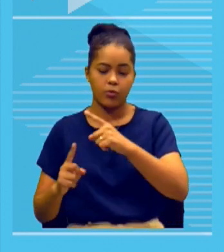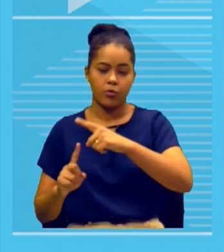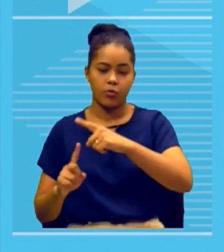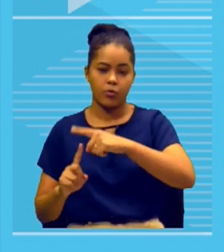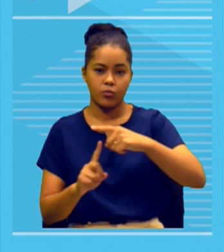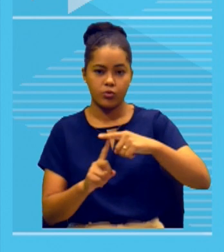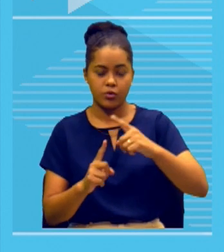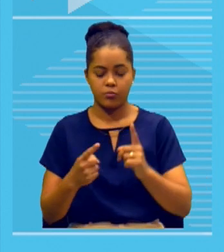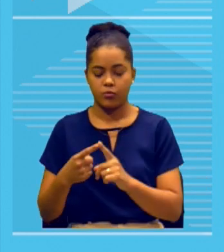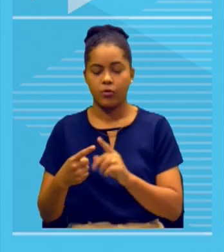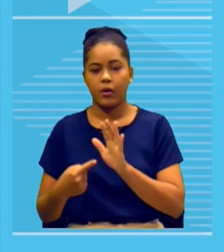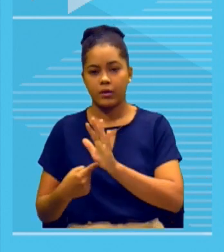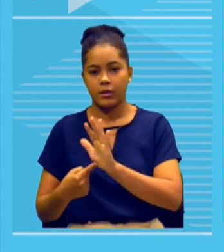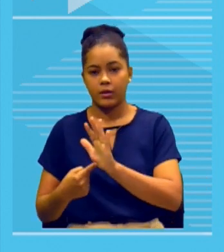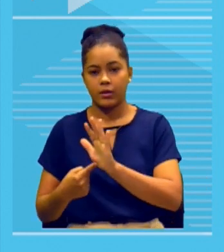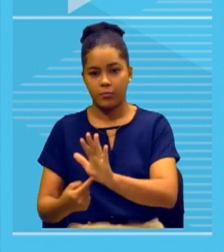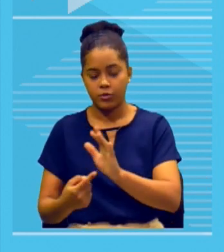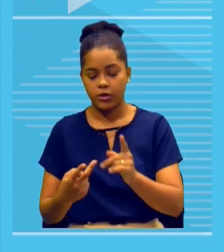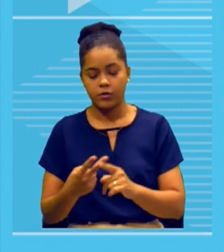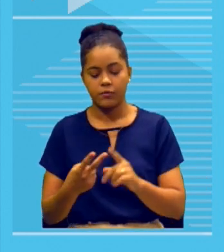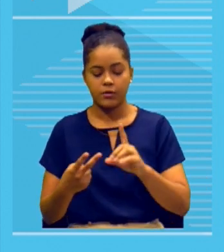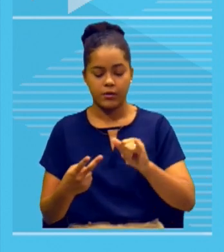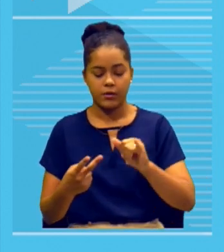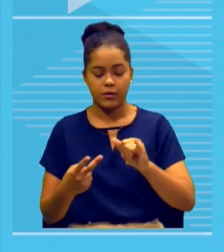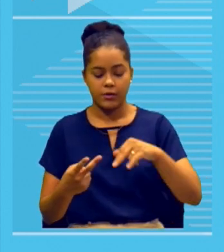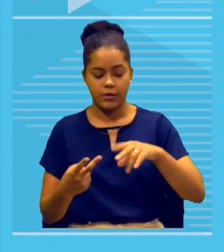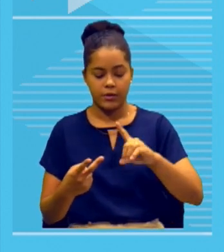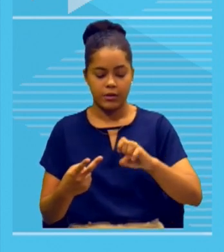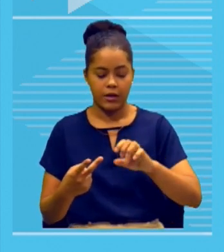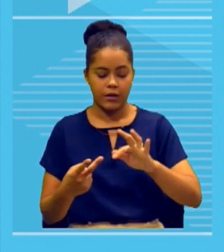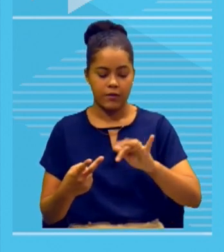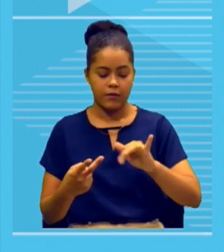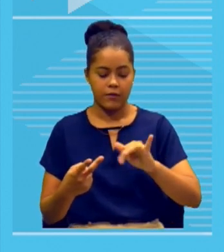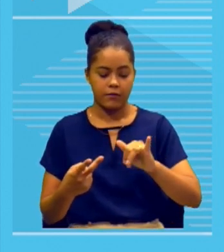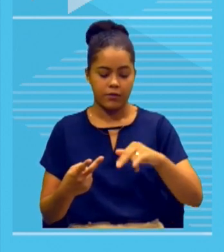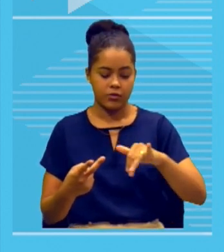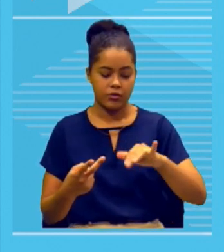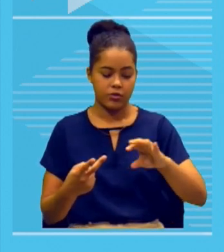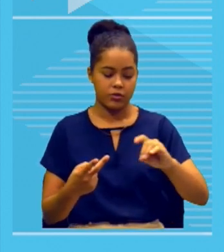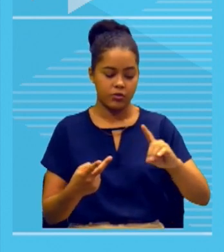os pronomes demonstrativos e ainda tem os pronomes relativos